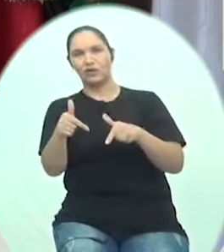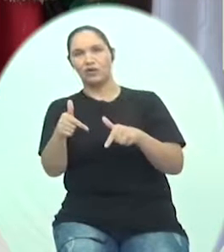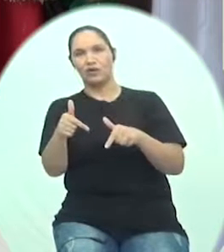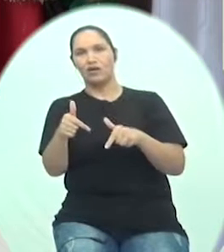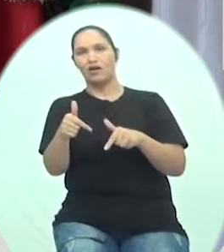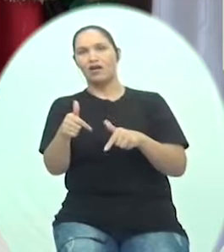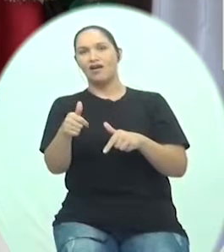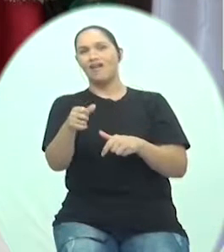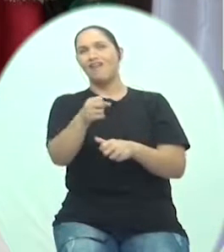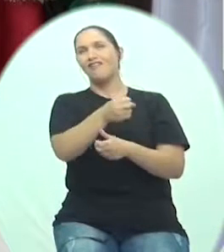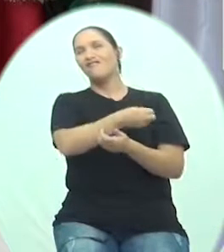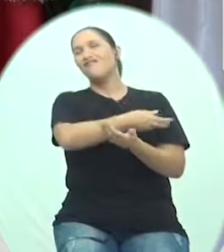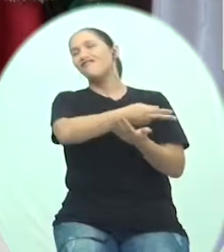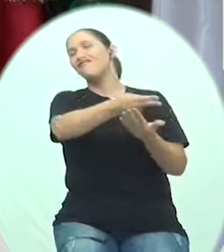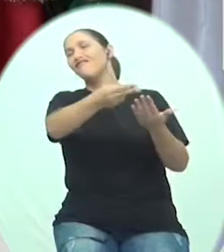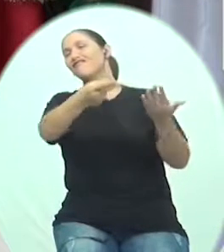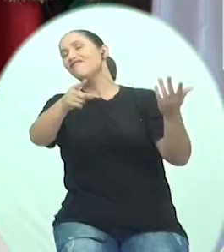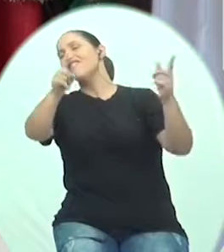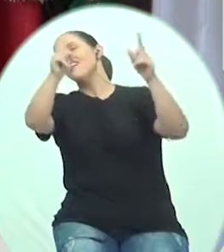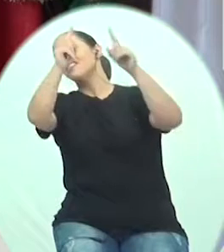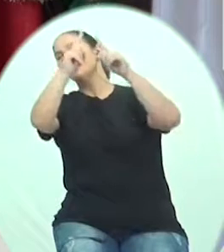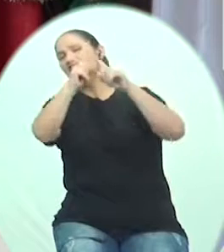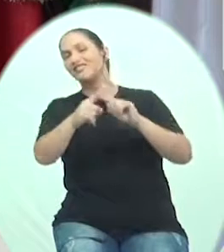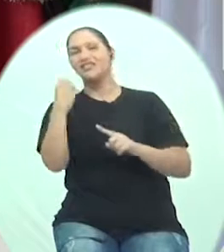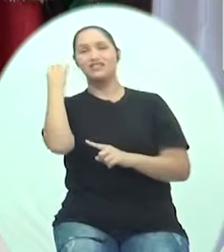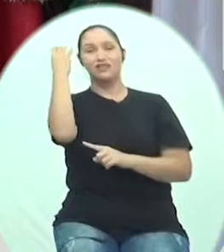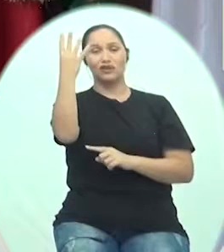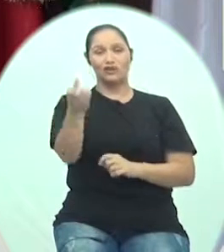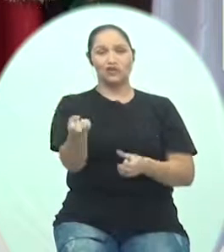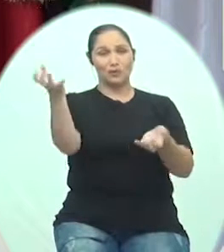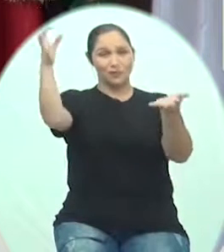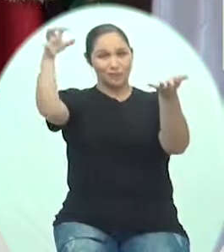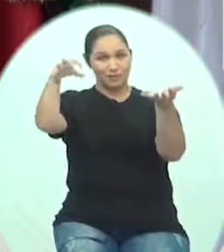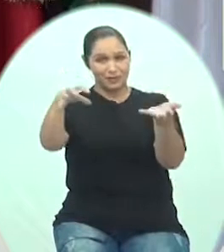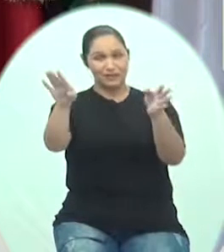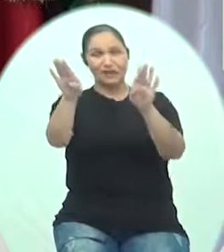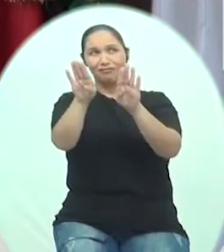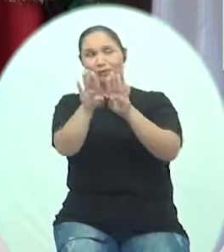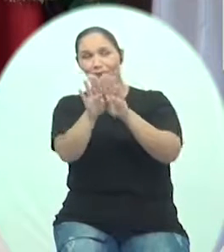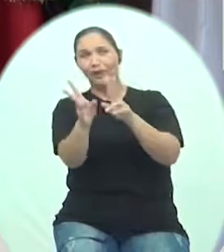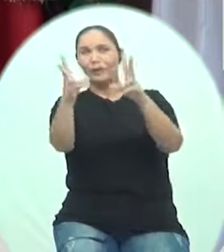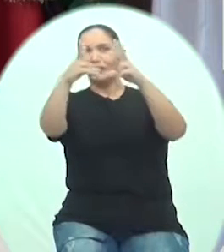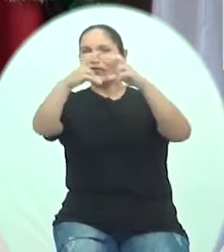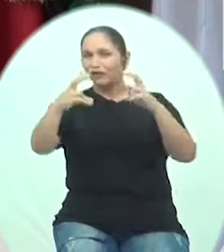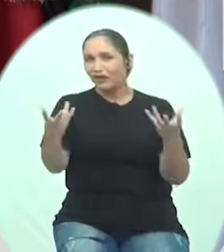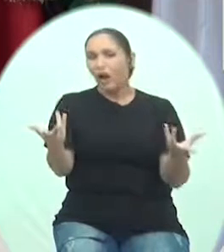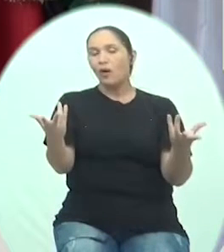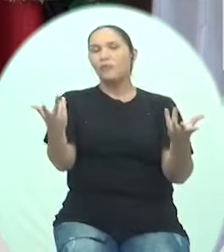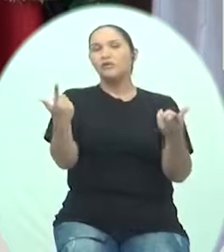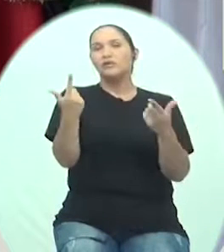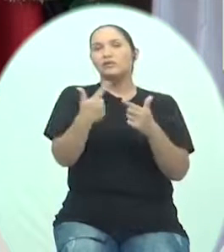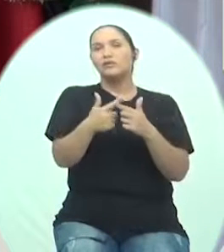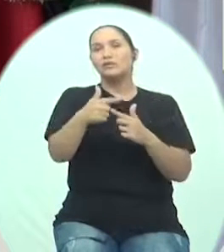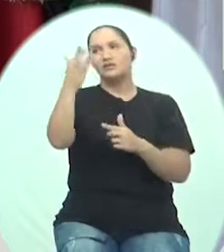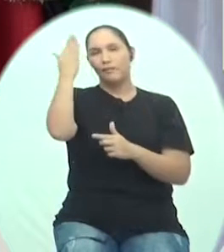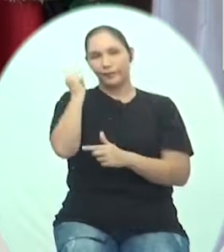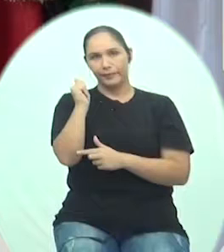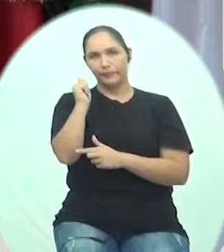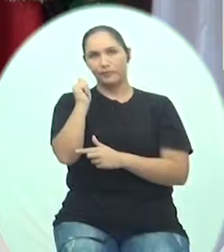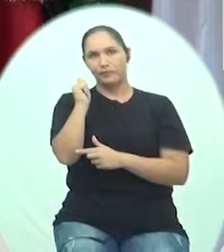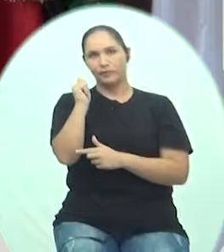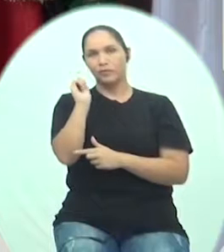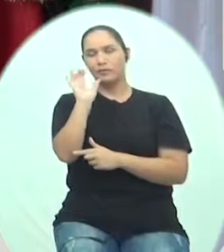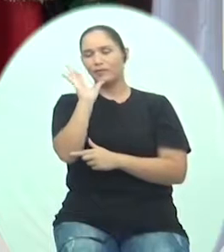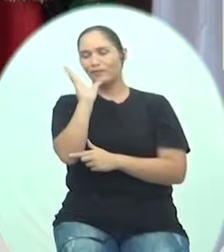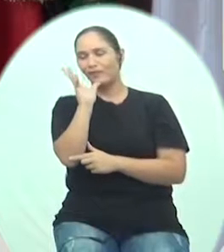inúmeras vezes a Florianópolis porque a burocracia eh nesse país às vezes atrapalha e atrapalha muito então